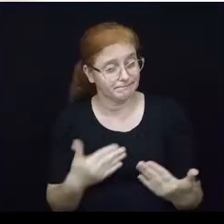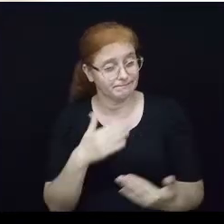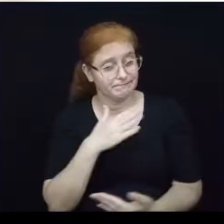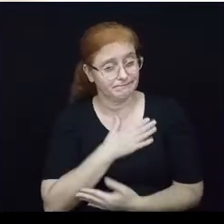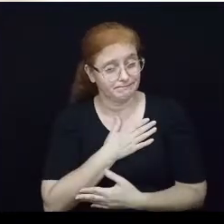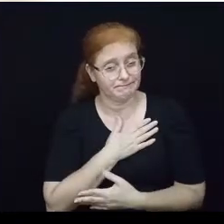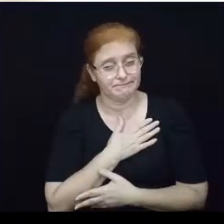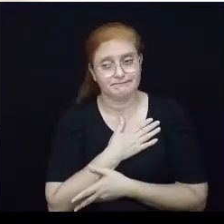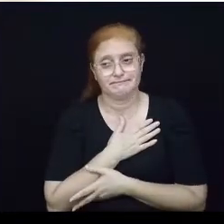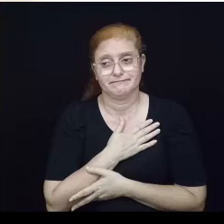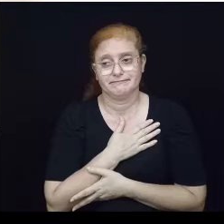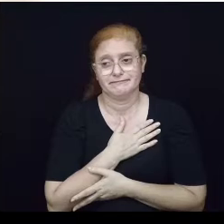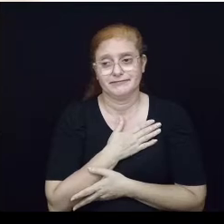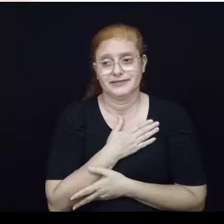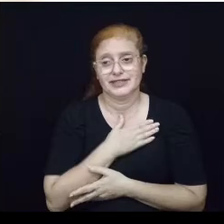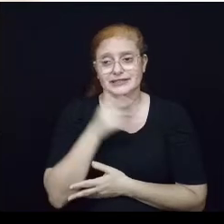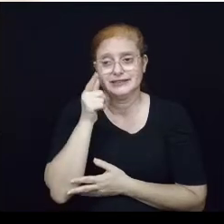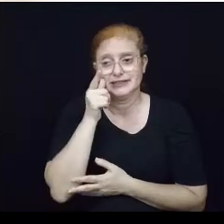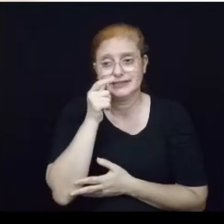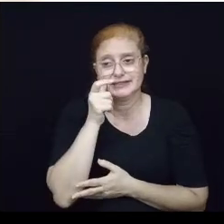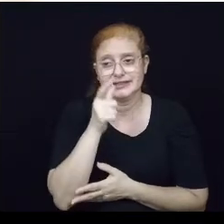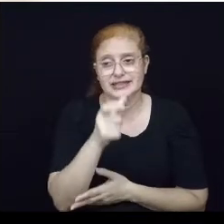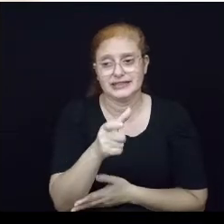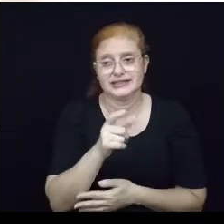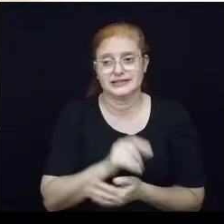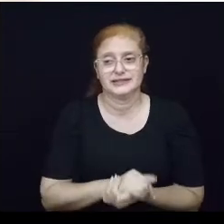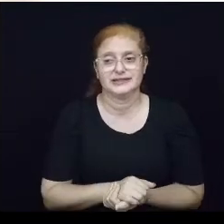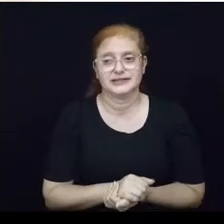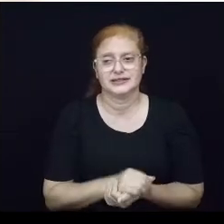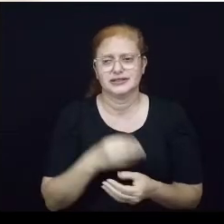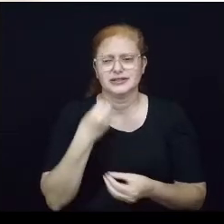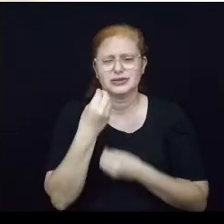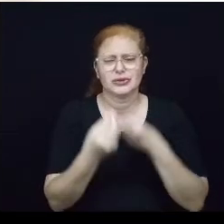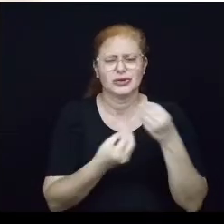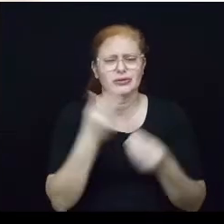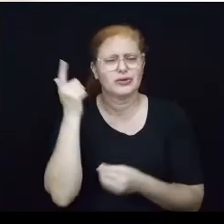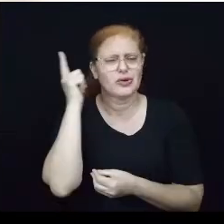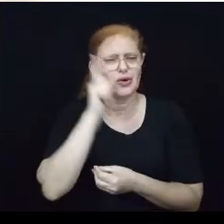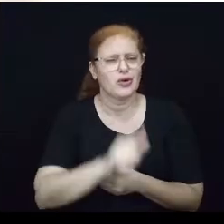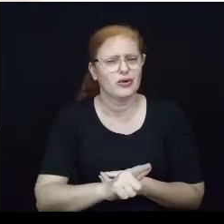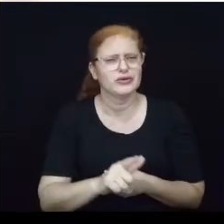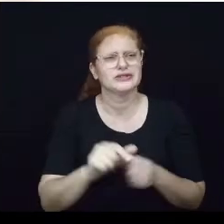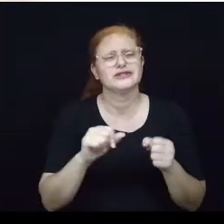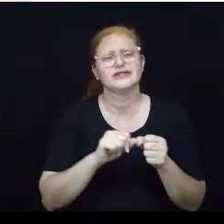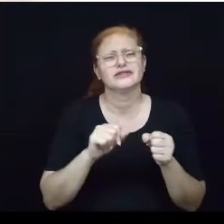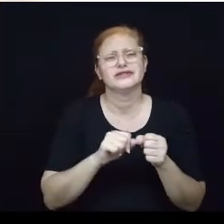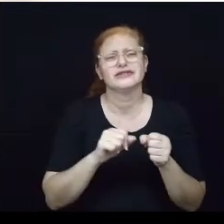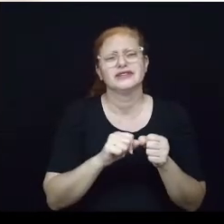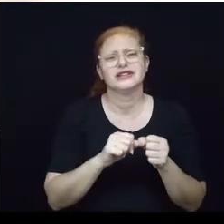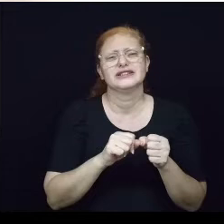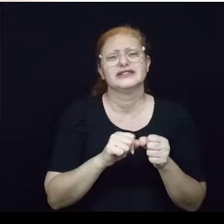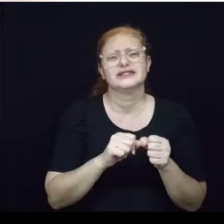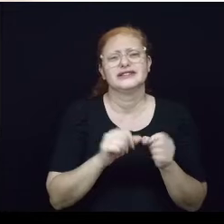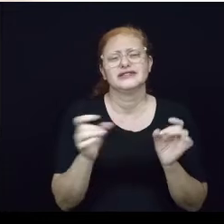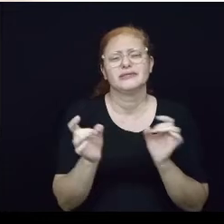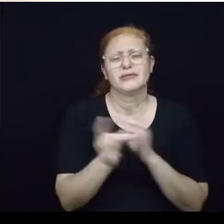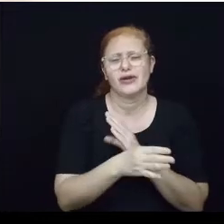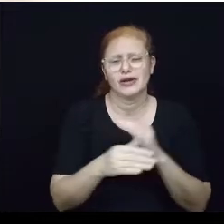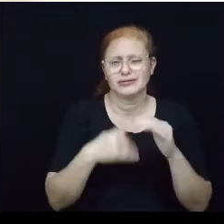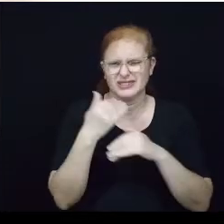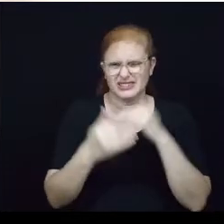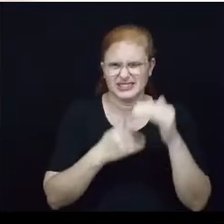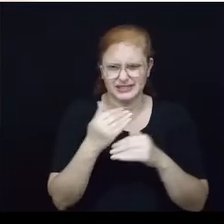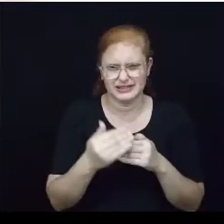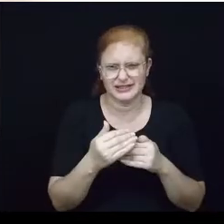era o meu interesse, assim, né? E como é que tu chegaste nesse equilíbrio? Foi um